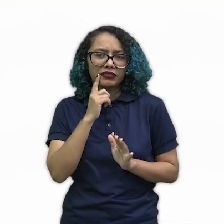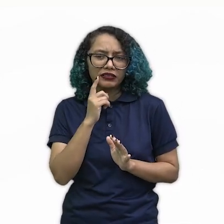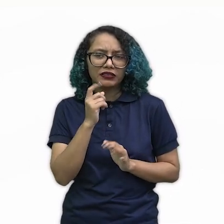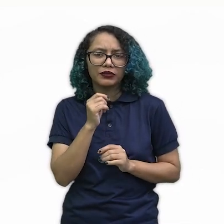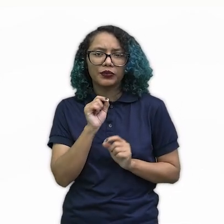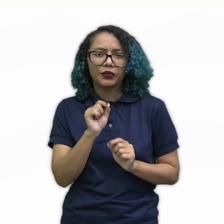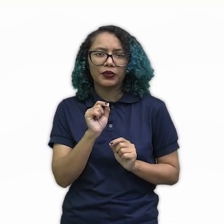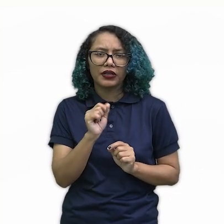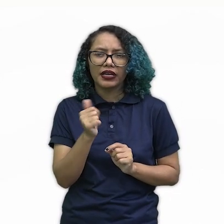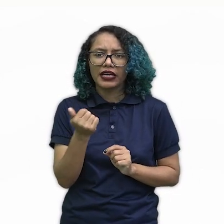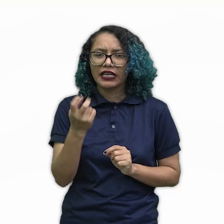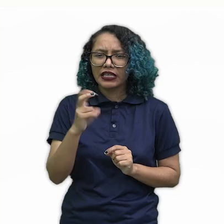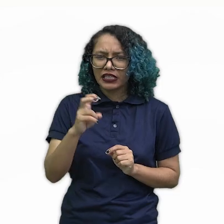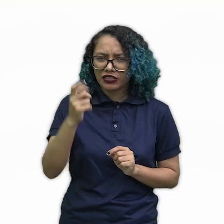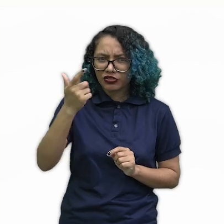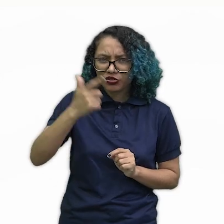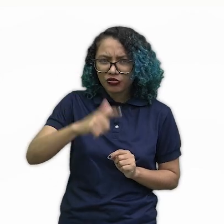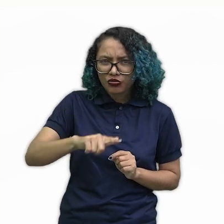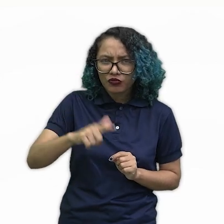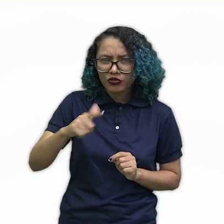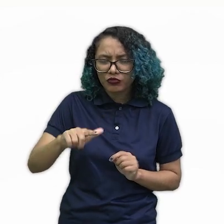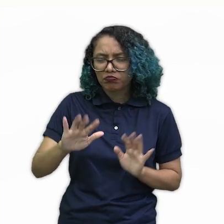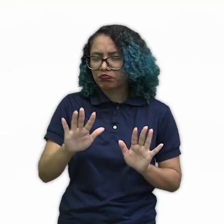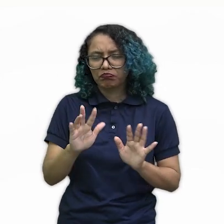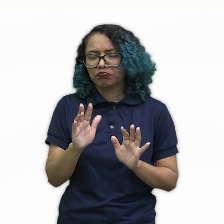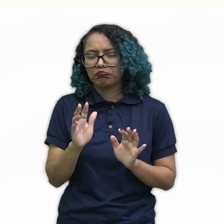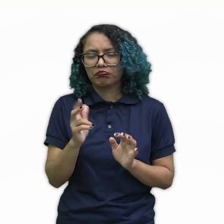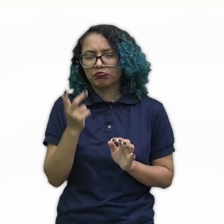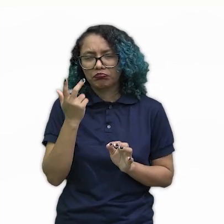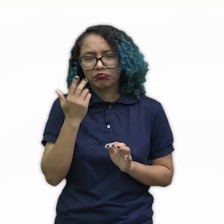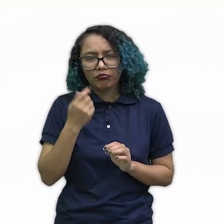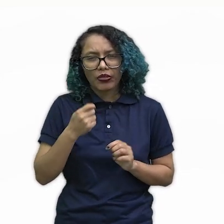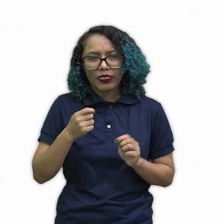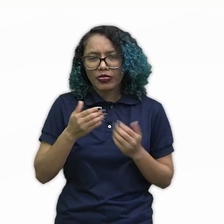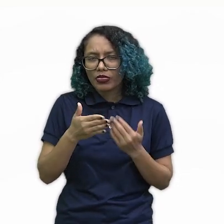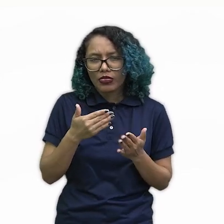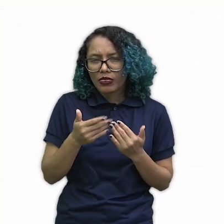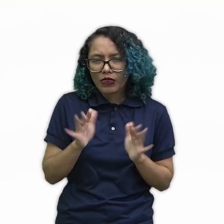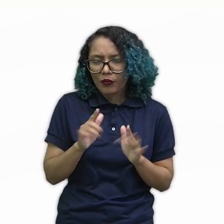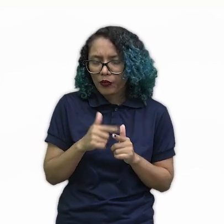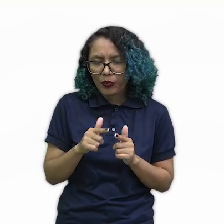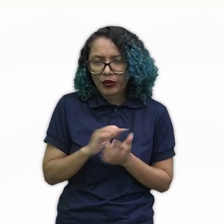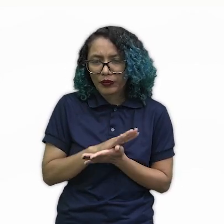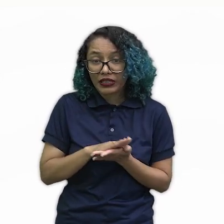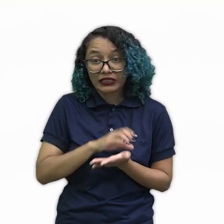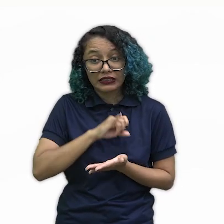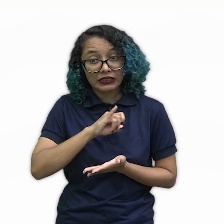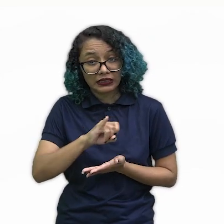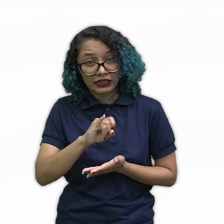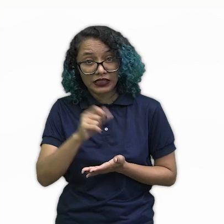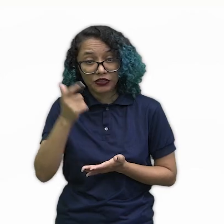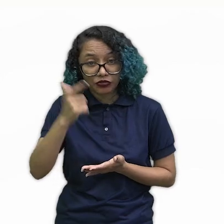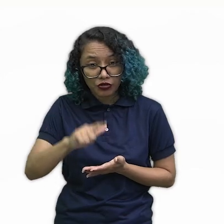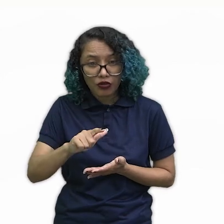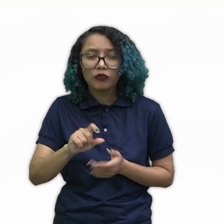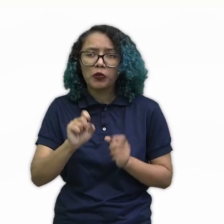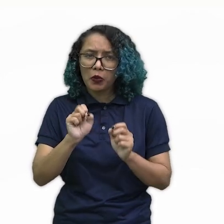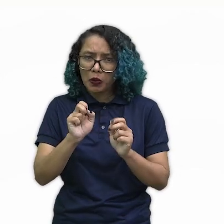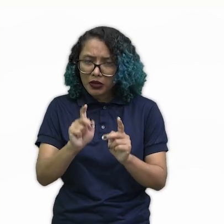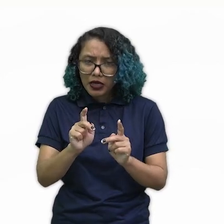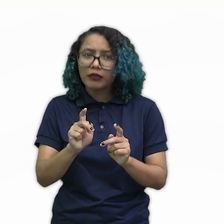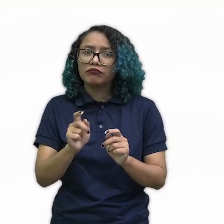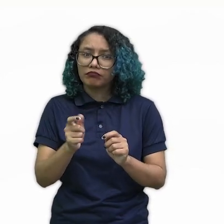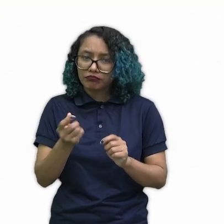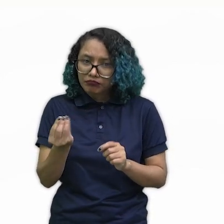exemplo aí tem o 15 que se repete. Não tem problema, pessoal. Se ele se repete, você vai repeti-lo também, ó. Então aqui,